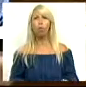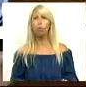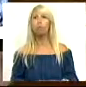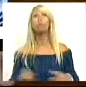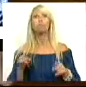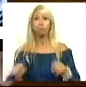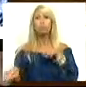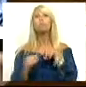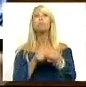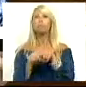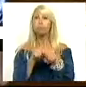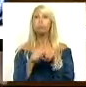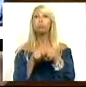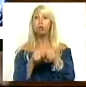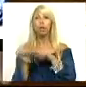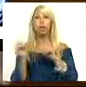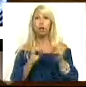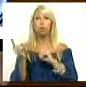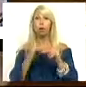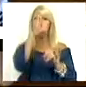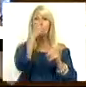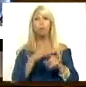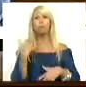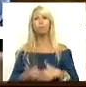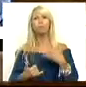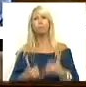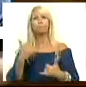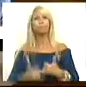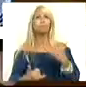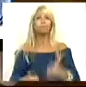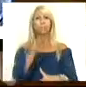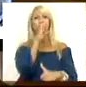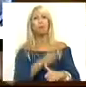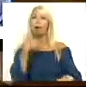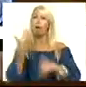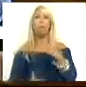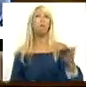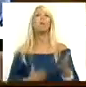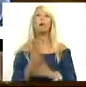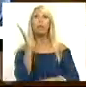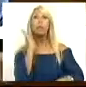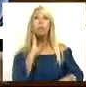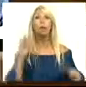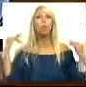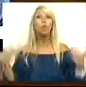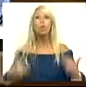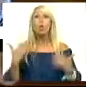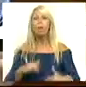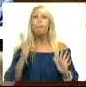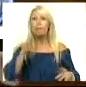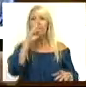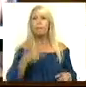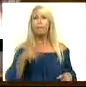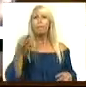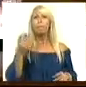de transportes que os sucessivos governos têm implementado e continuado numa brutal dependência do petróleo,